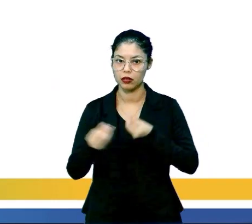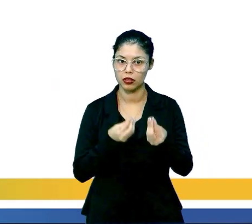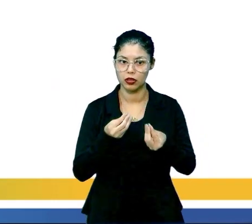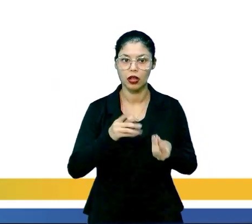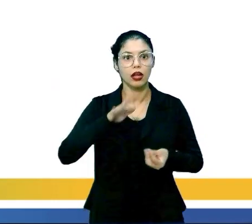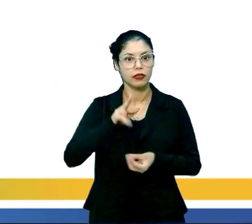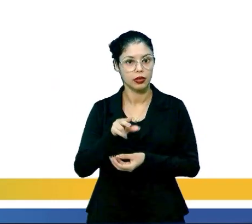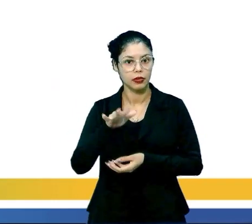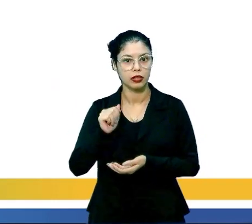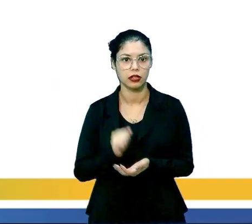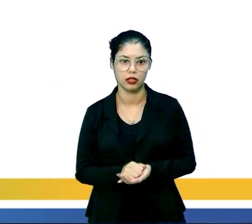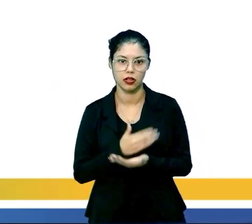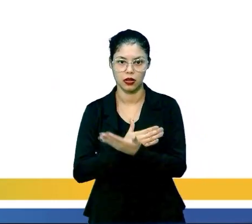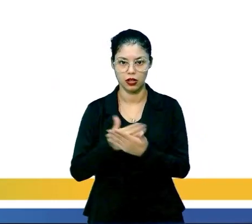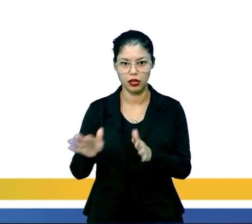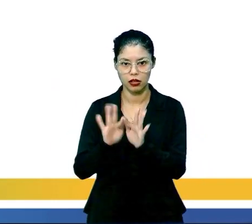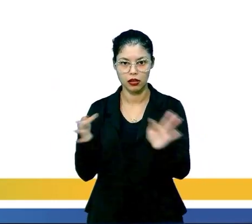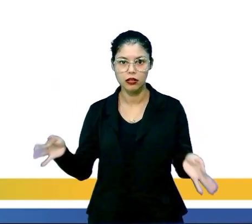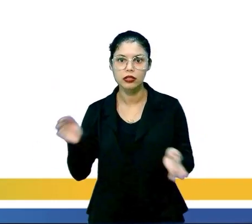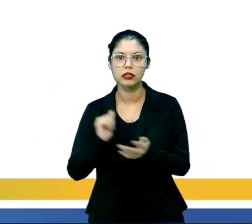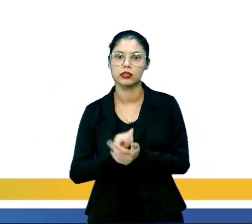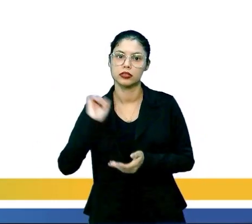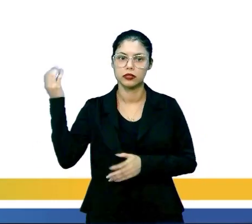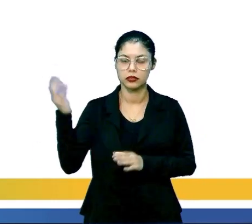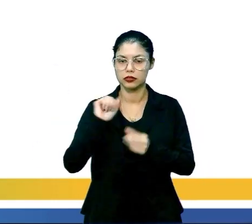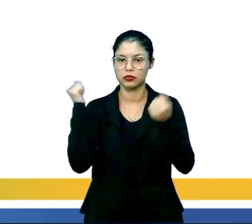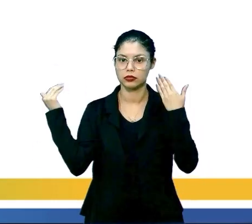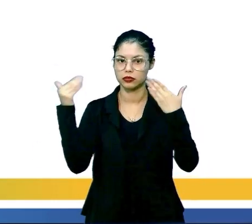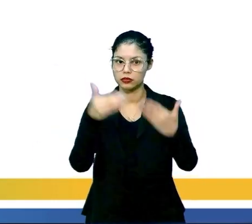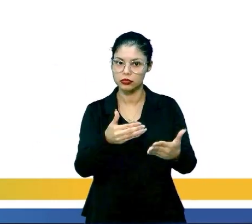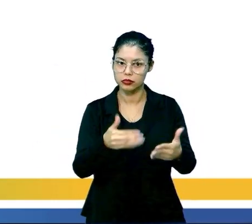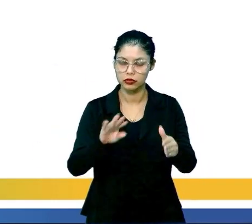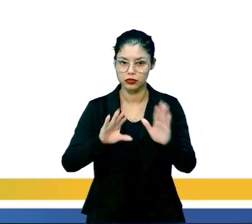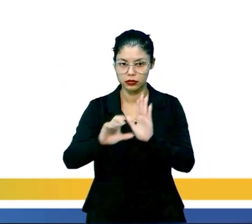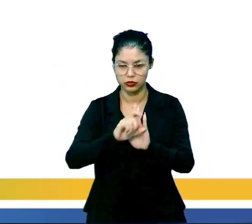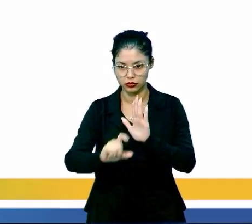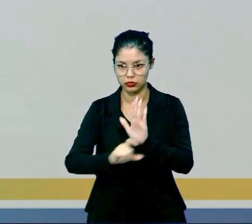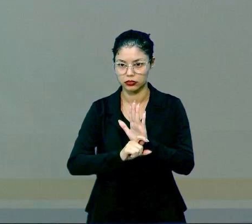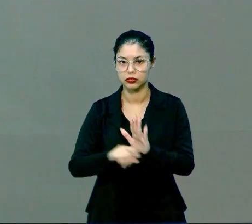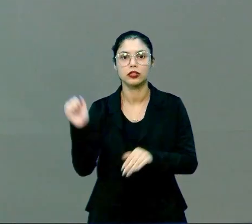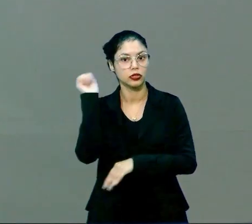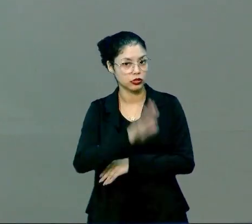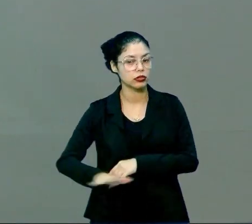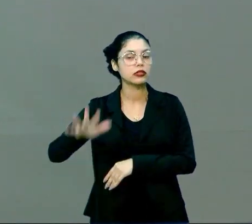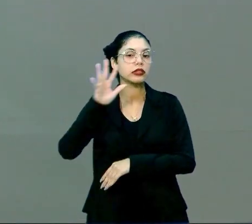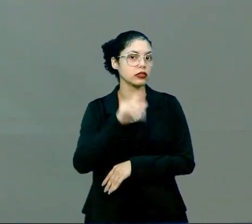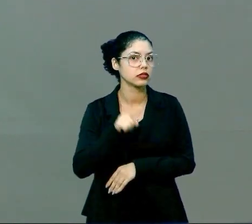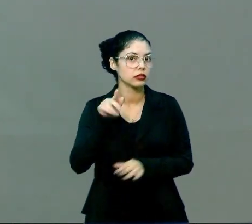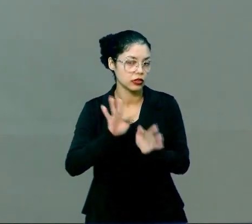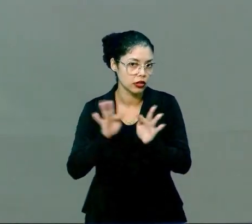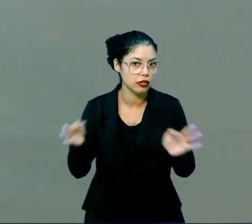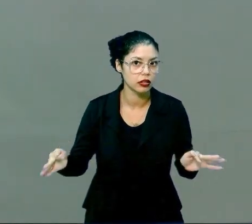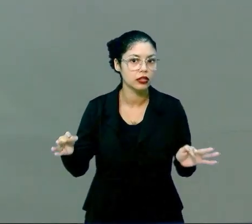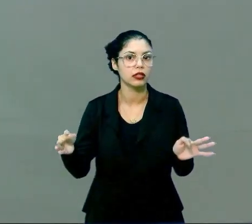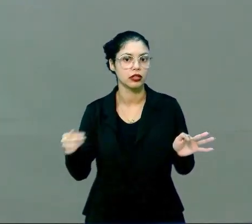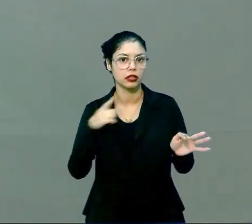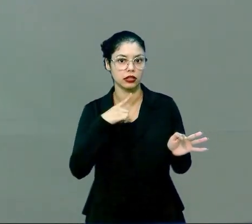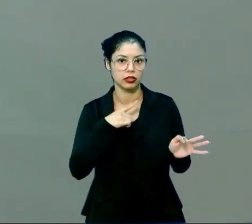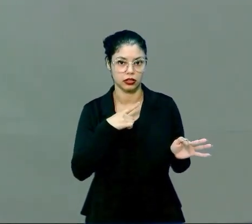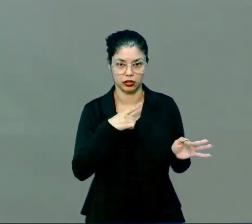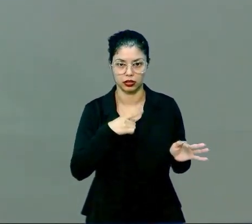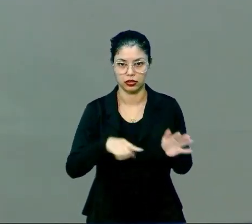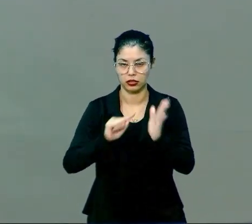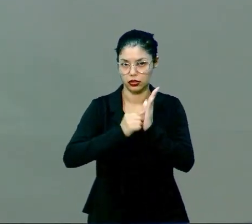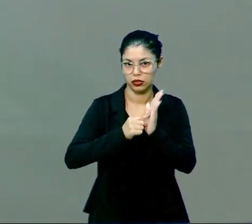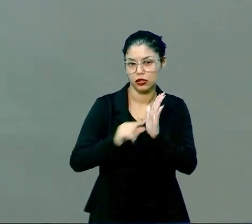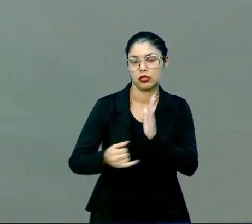uma afirmação, né? Que é uma frase afirmativa, contendo o objetivo do parágrafo. Geralmente, nessa frase afirmativa,